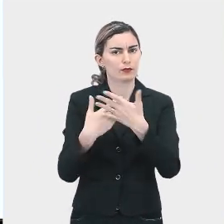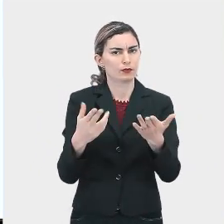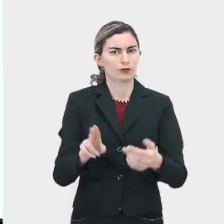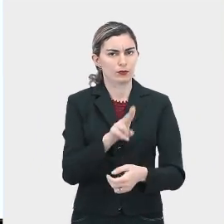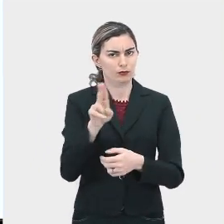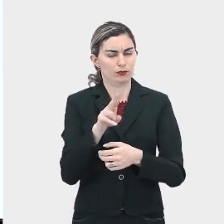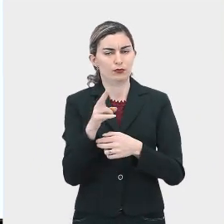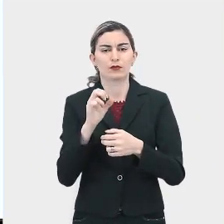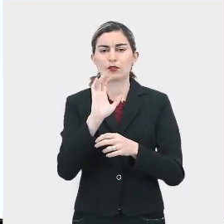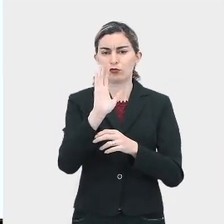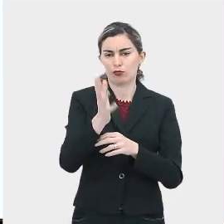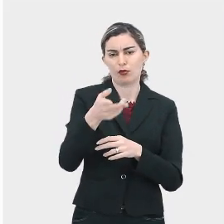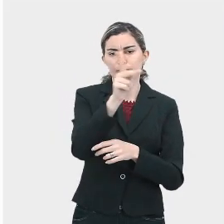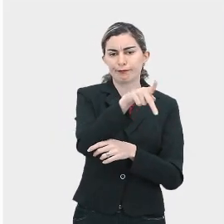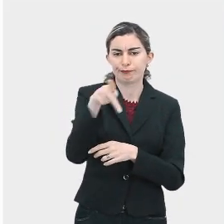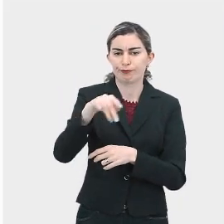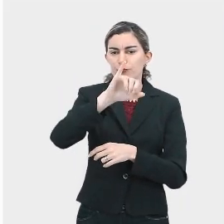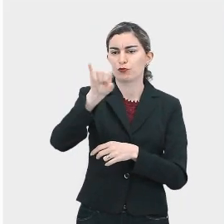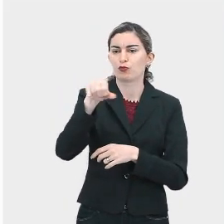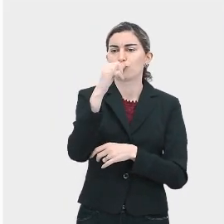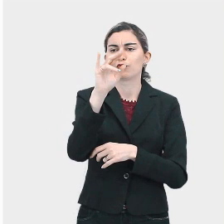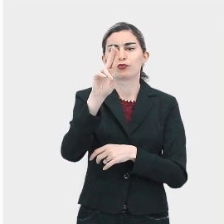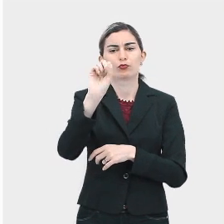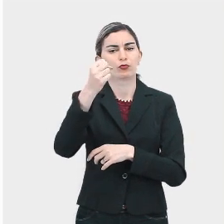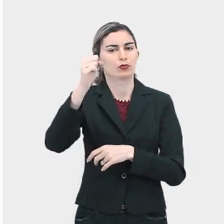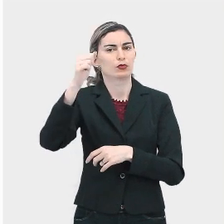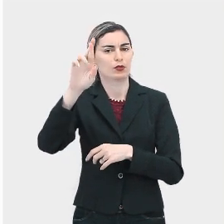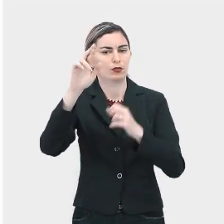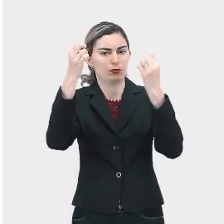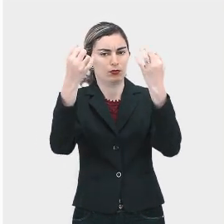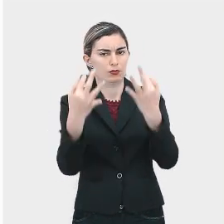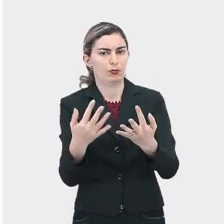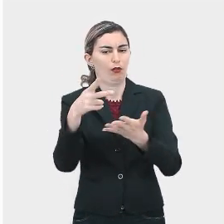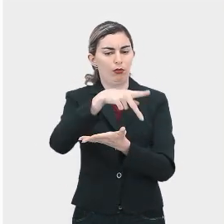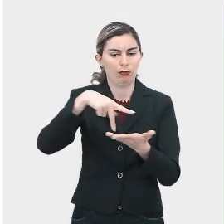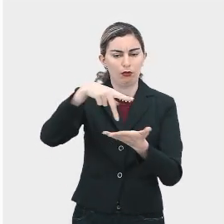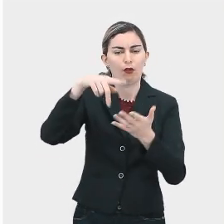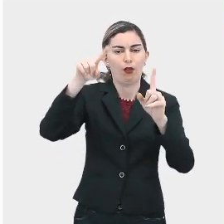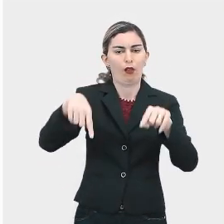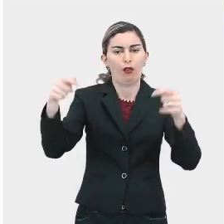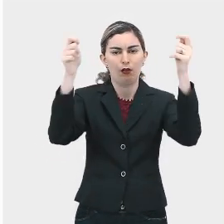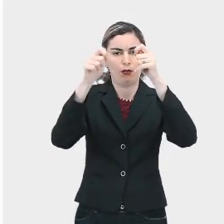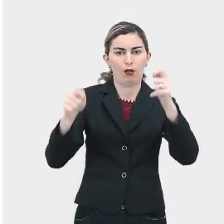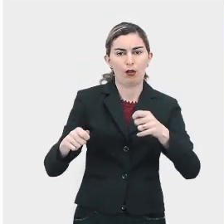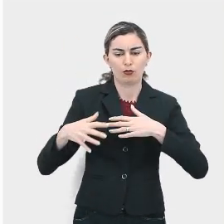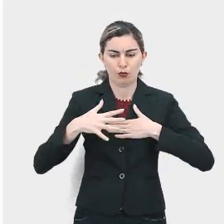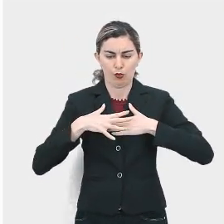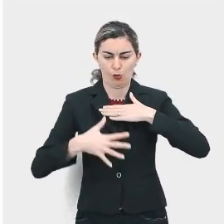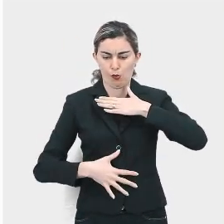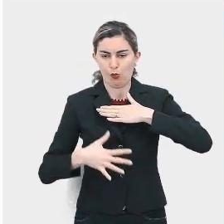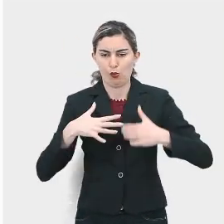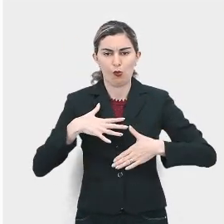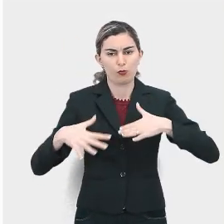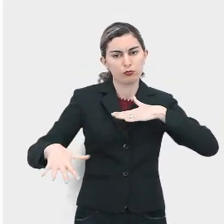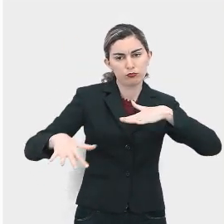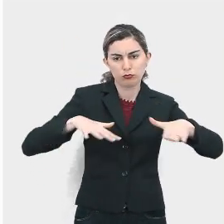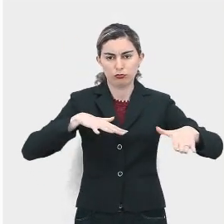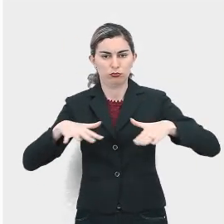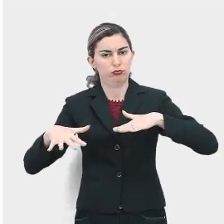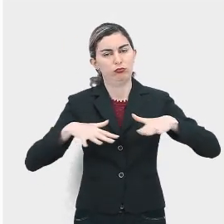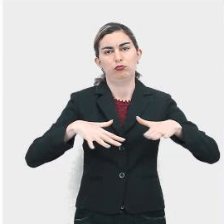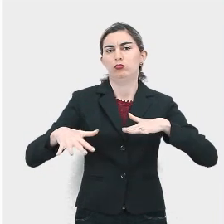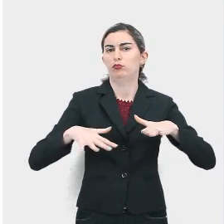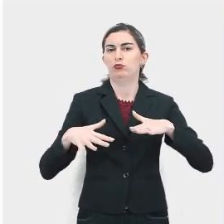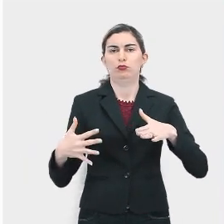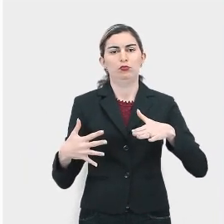está utilizando. Já a professora Jussara Barros diz que a dança é a arte de mexer o corpo através de